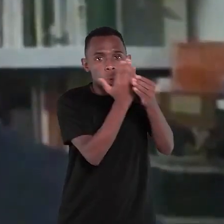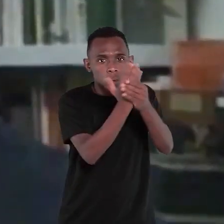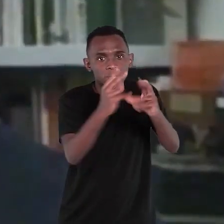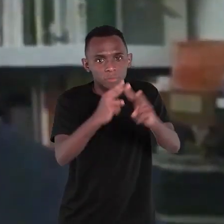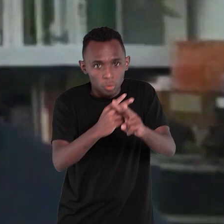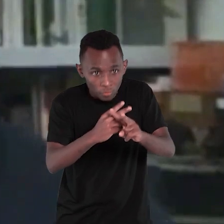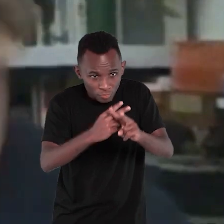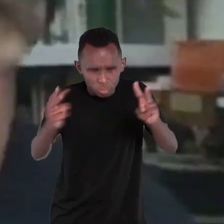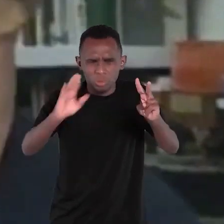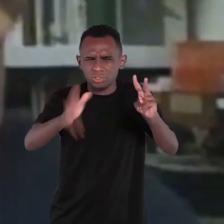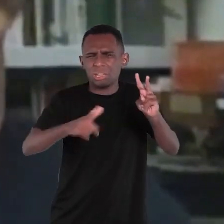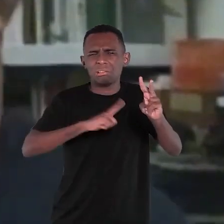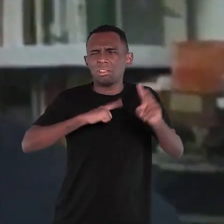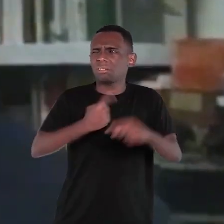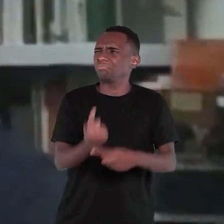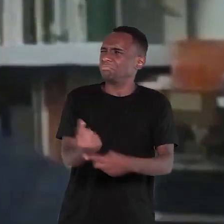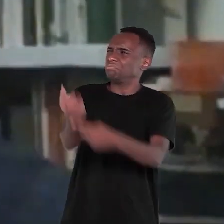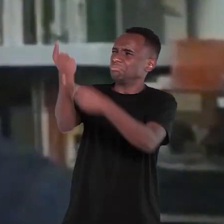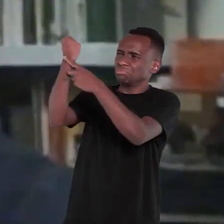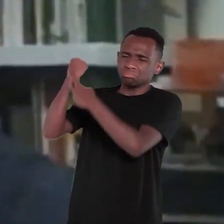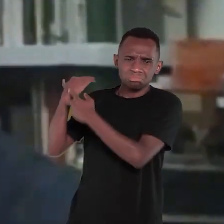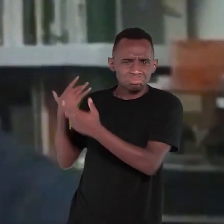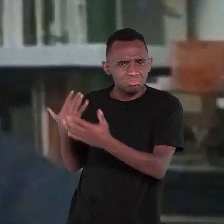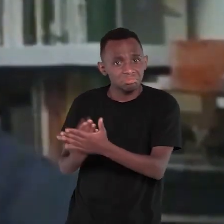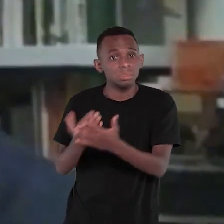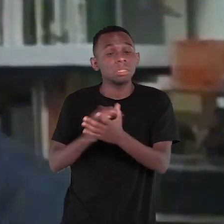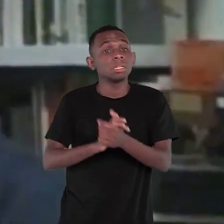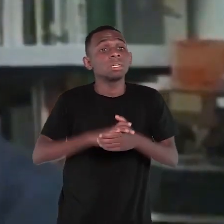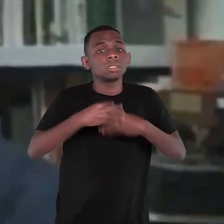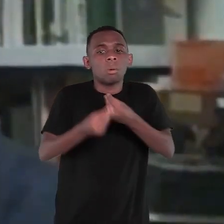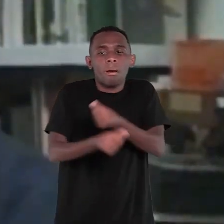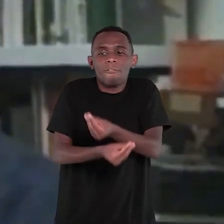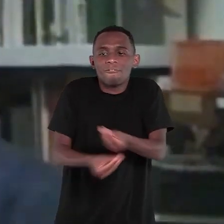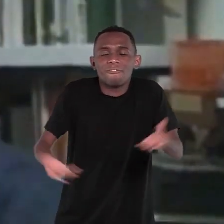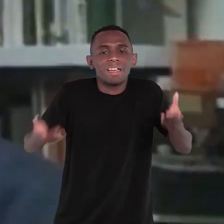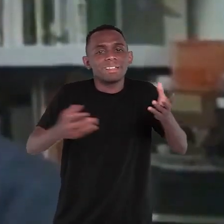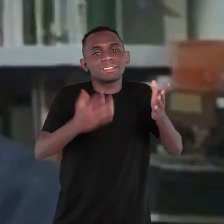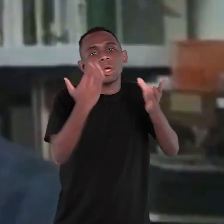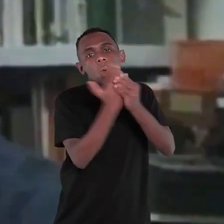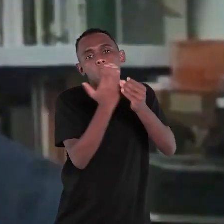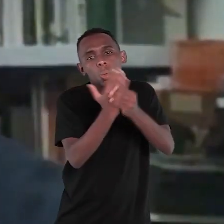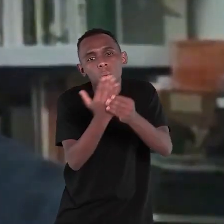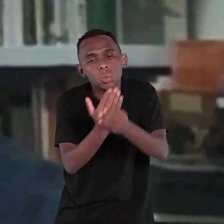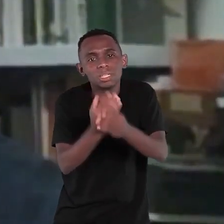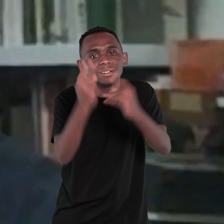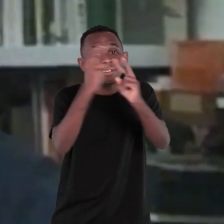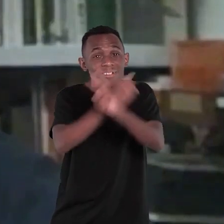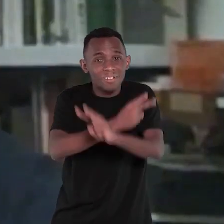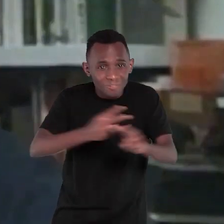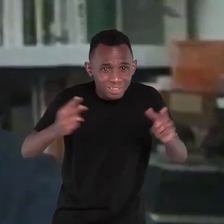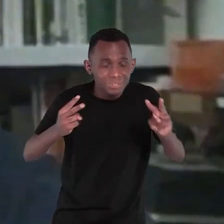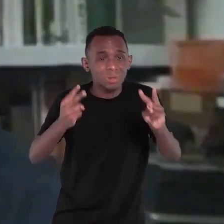livro digital já existe há muito tempo, né? E a oferta de livros digitais